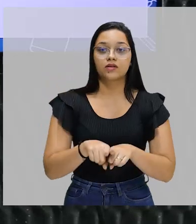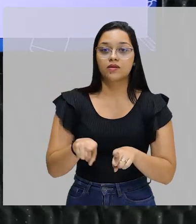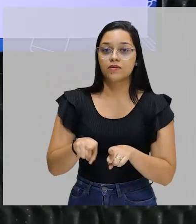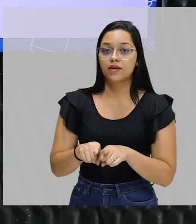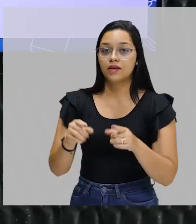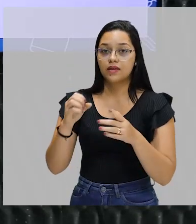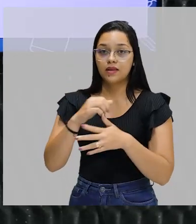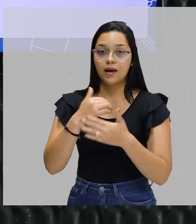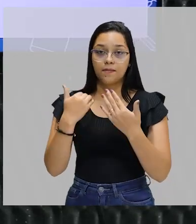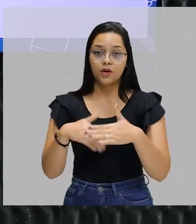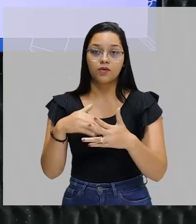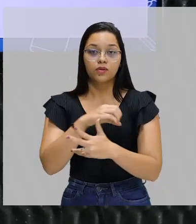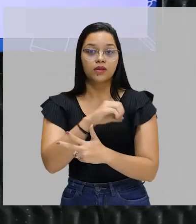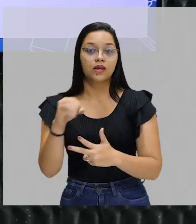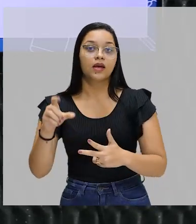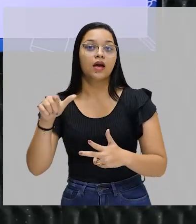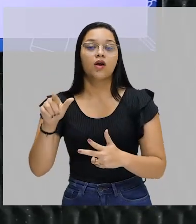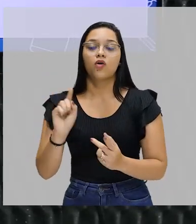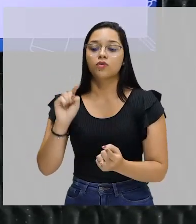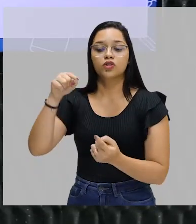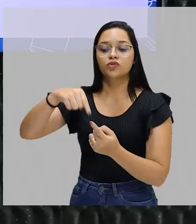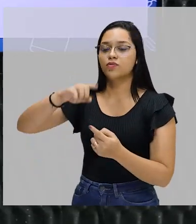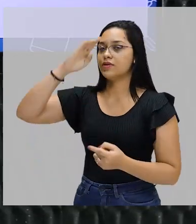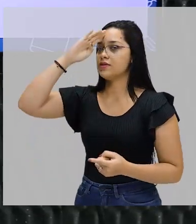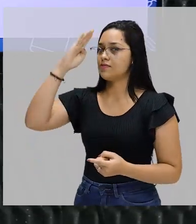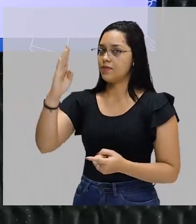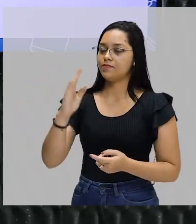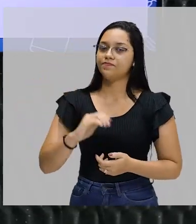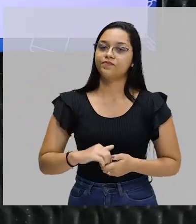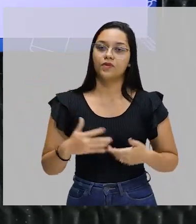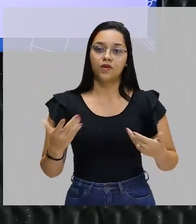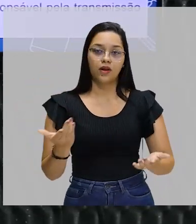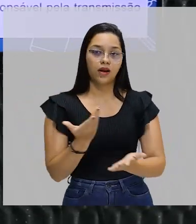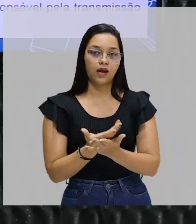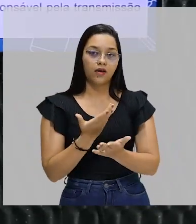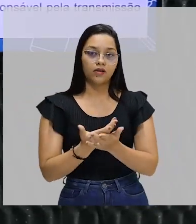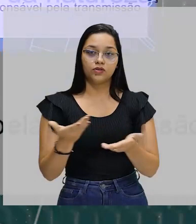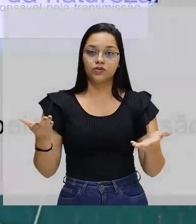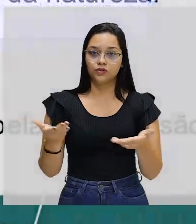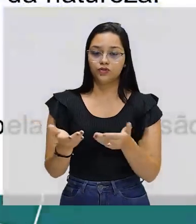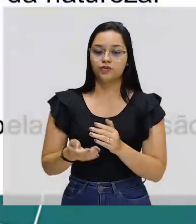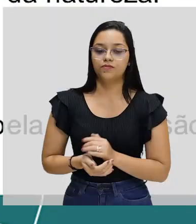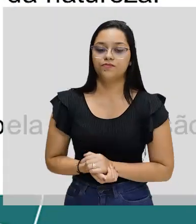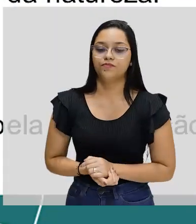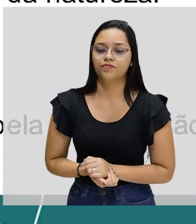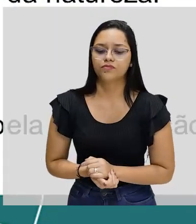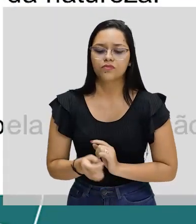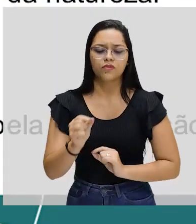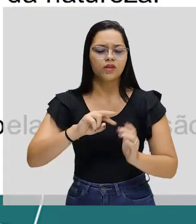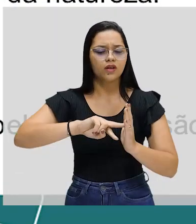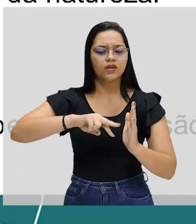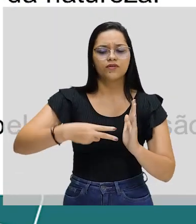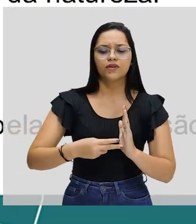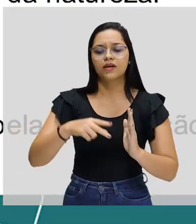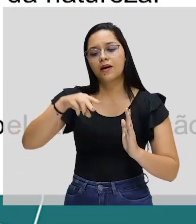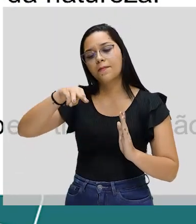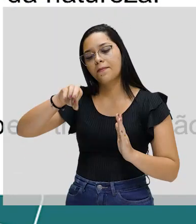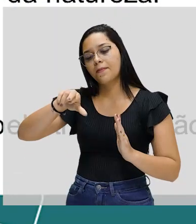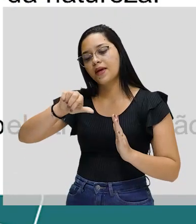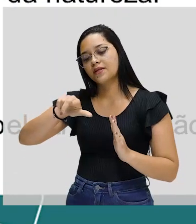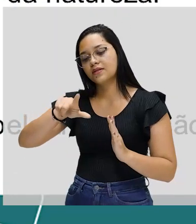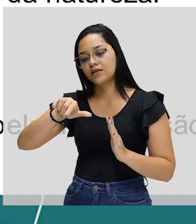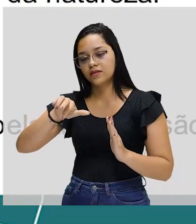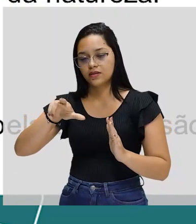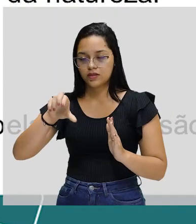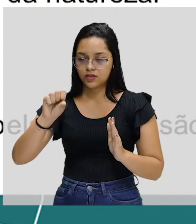na prova do Enem, tá certo? Esse é o objetivo principal, tá ok? Então vamos à aula de hoje. O que são partículas mensageiras? Vamos começar